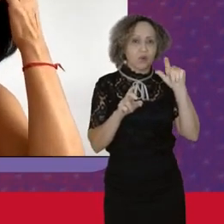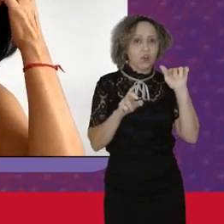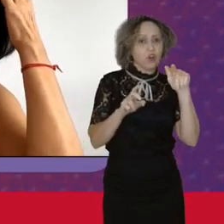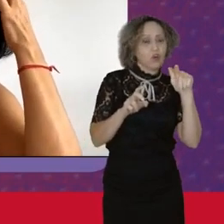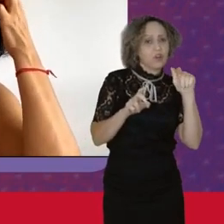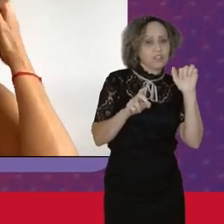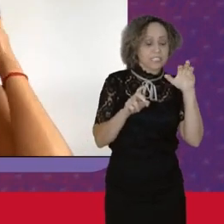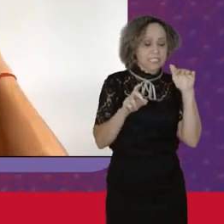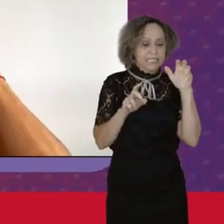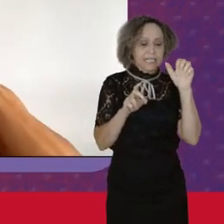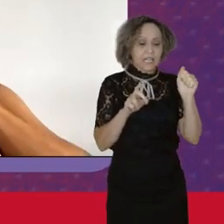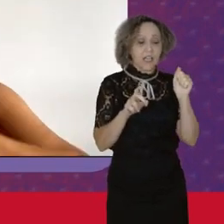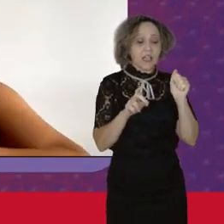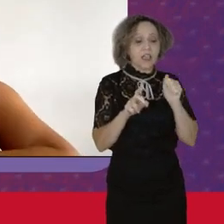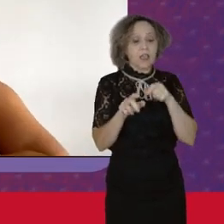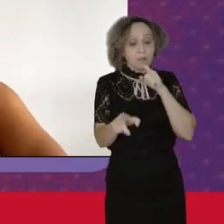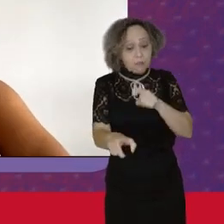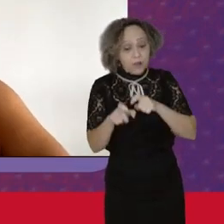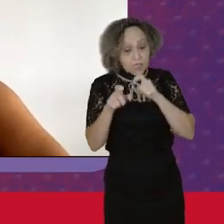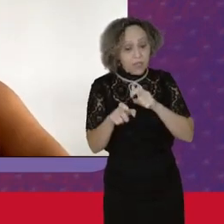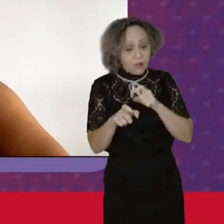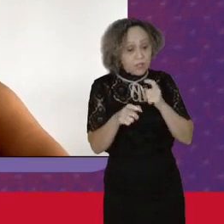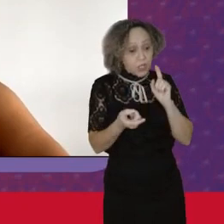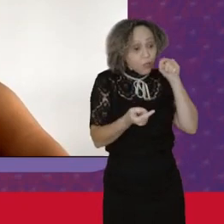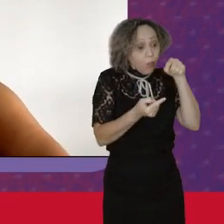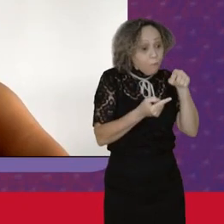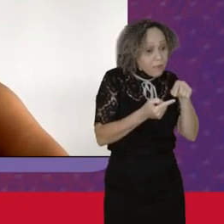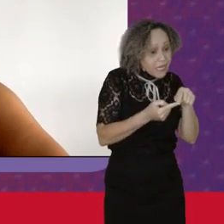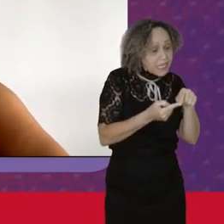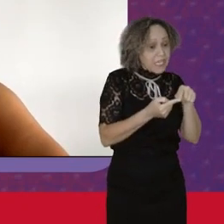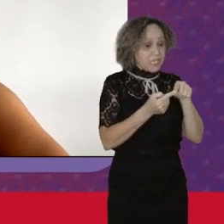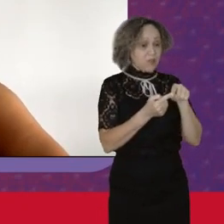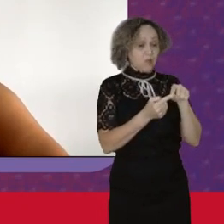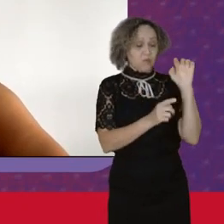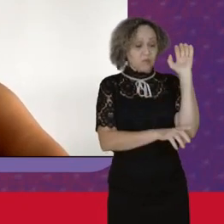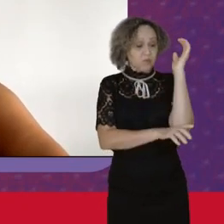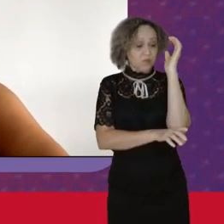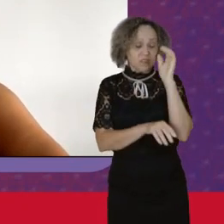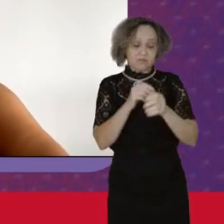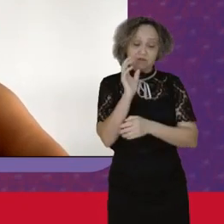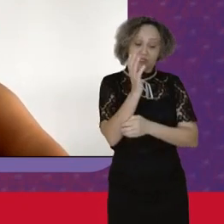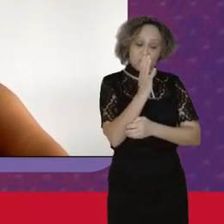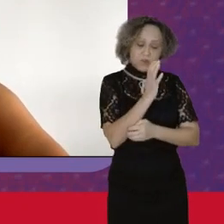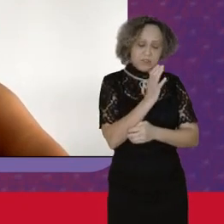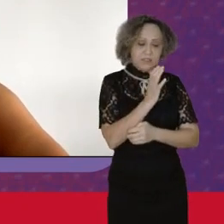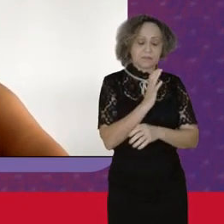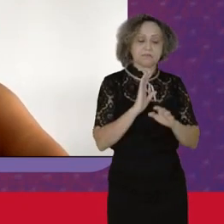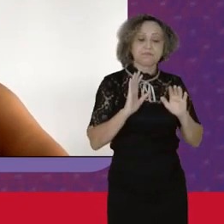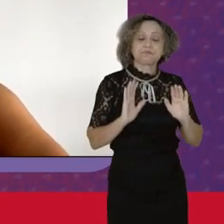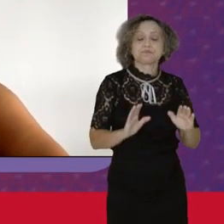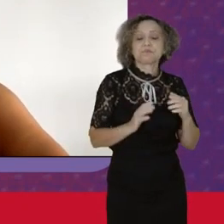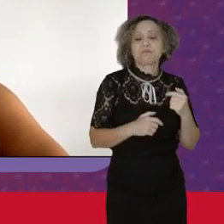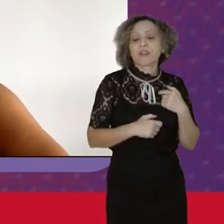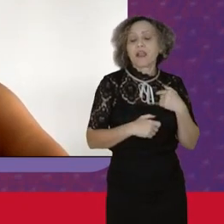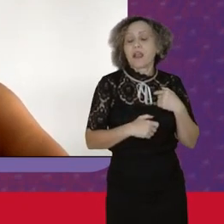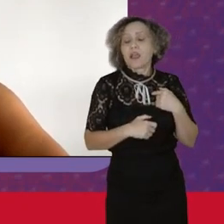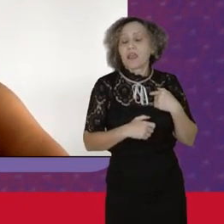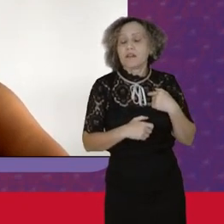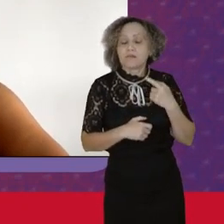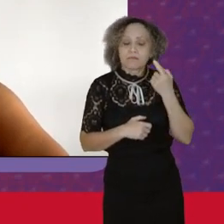e que é importantíssimo desenvolver nessa conversa. Com você, Luísa. Thelma, queria retomar